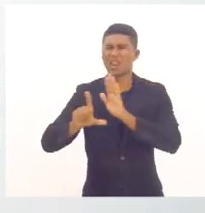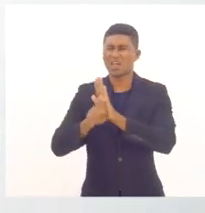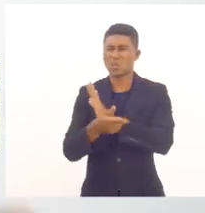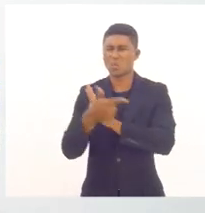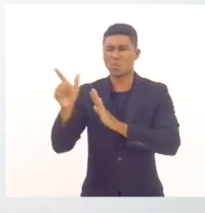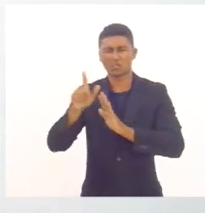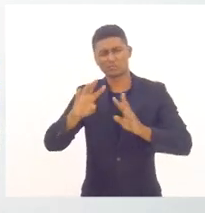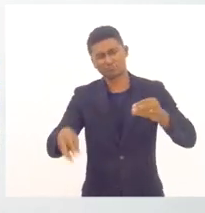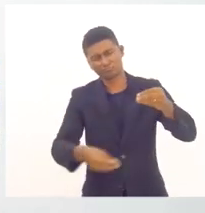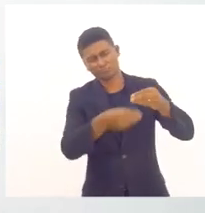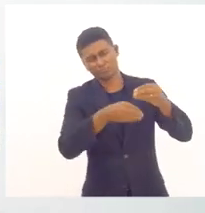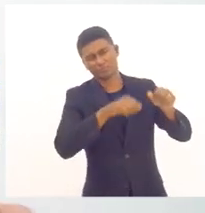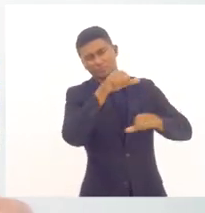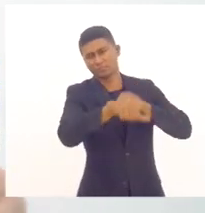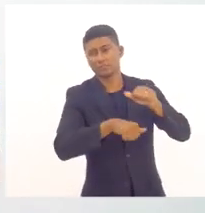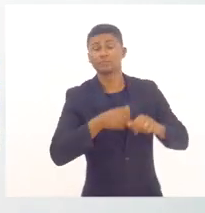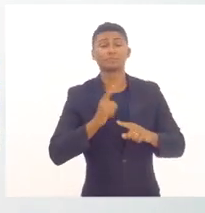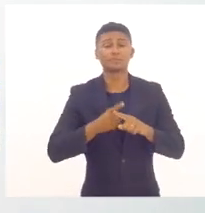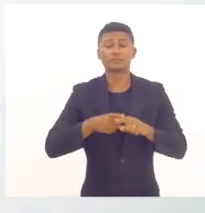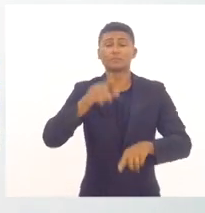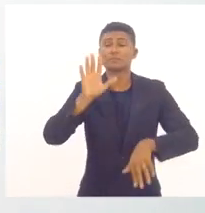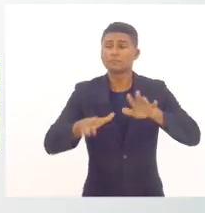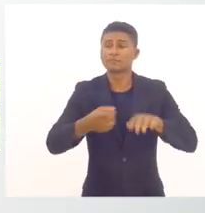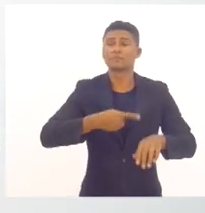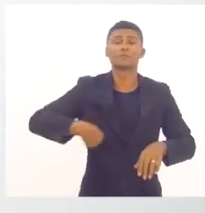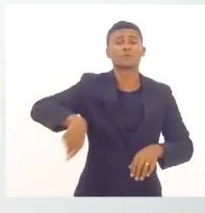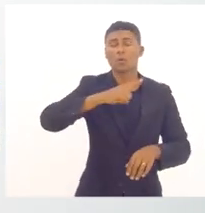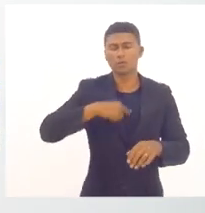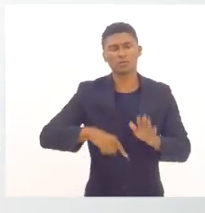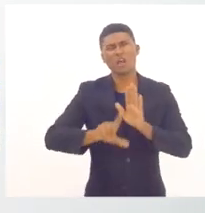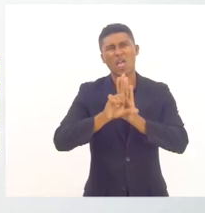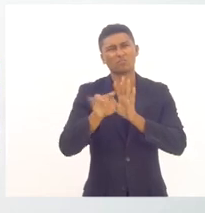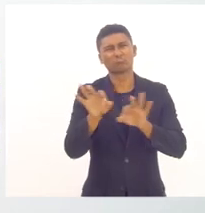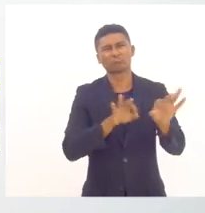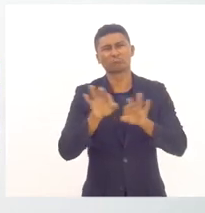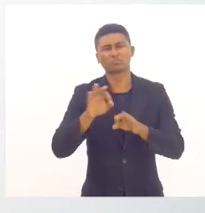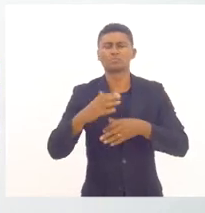mestre Paulão, mestre Renatinha, e depois ouve das